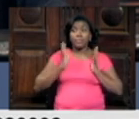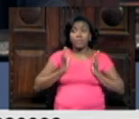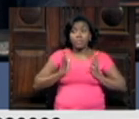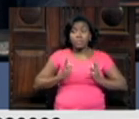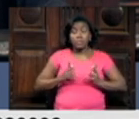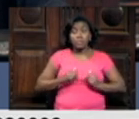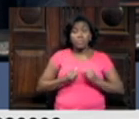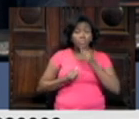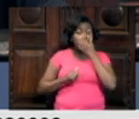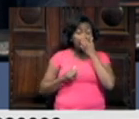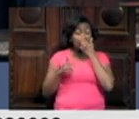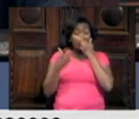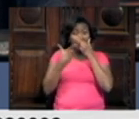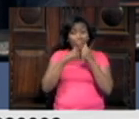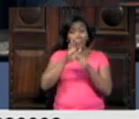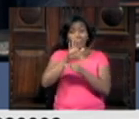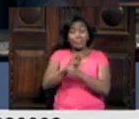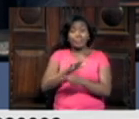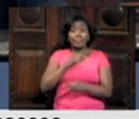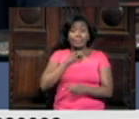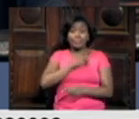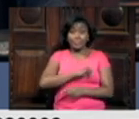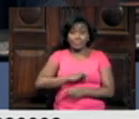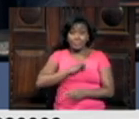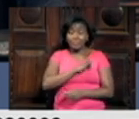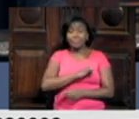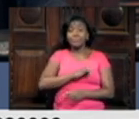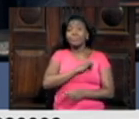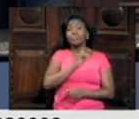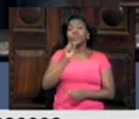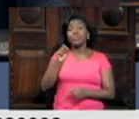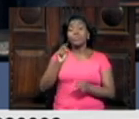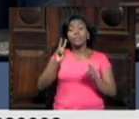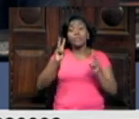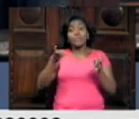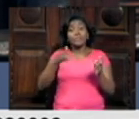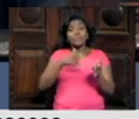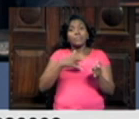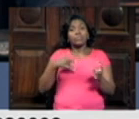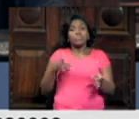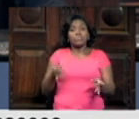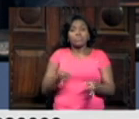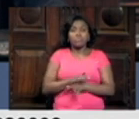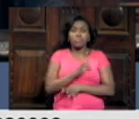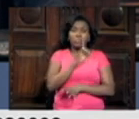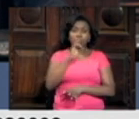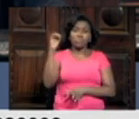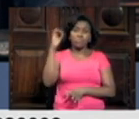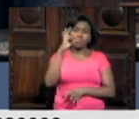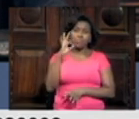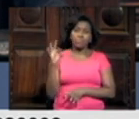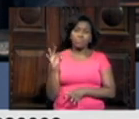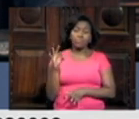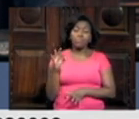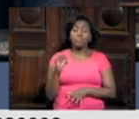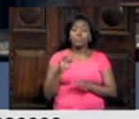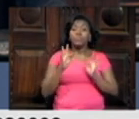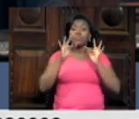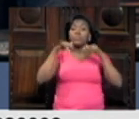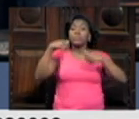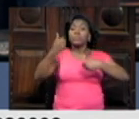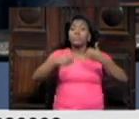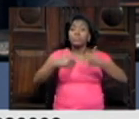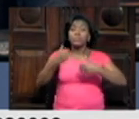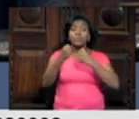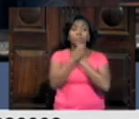juntos comece a fazer em Itaboraí a chamada saúde plena. E não posso deixar, antes de terminar minha fala, de